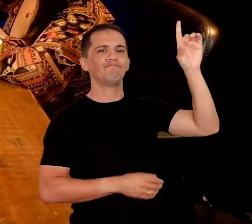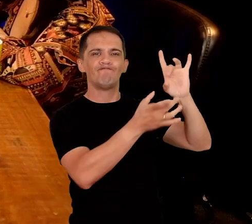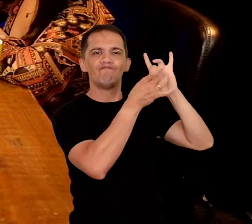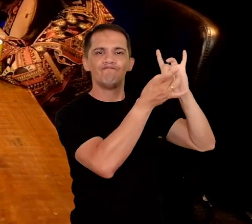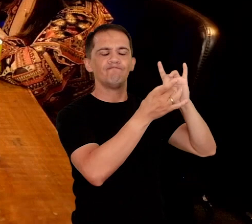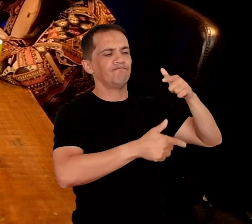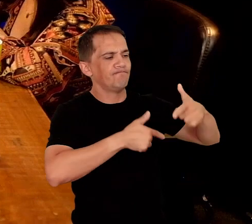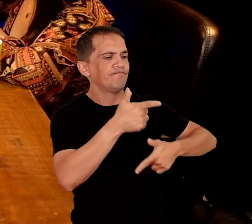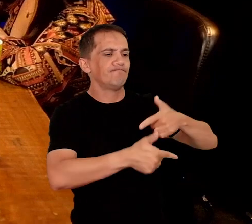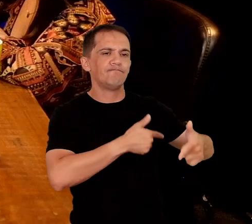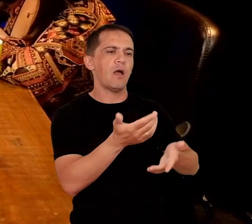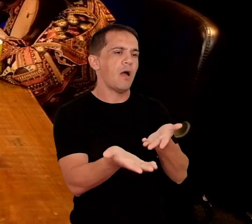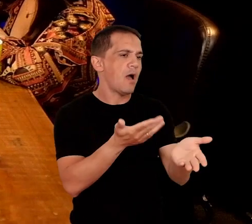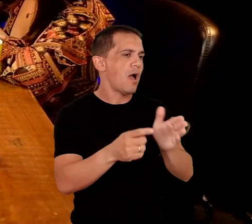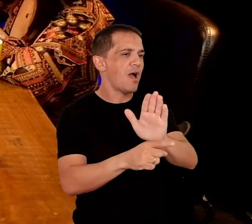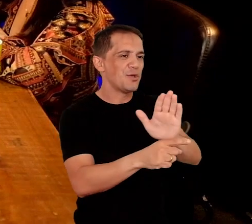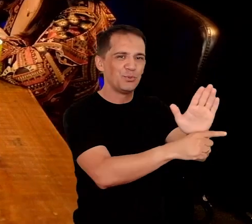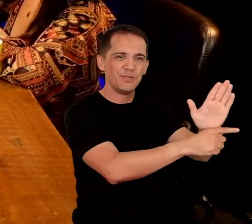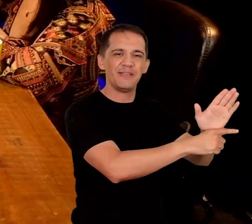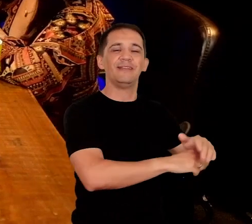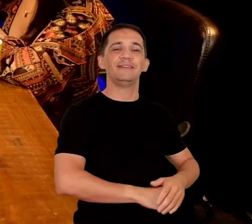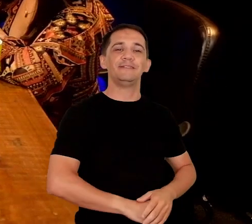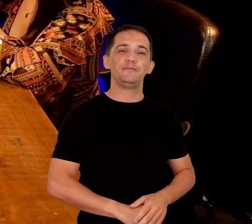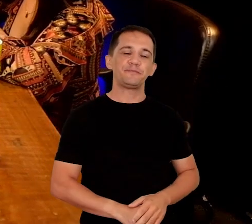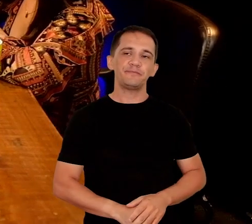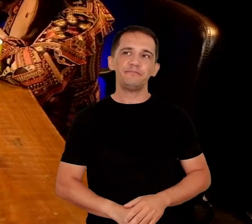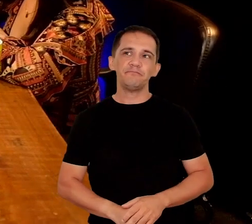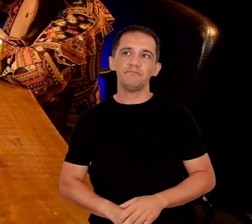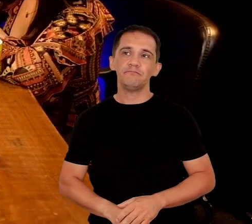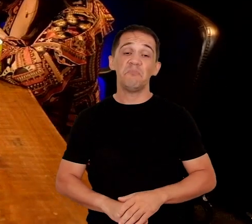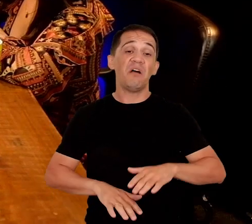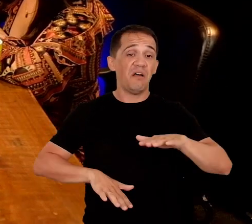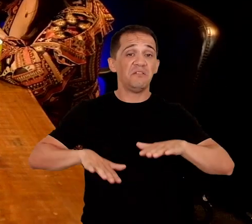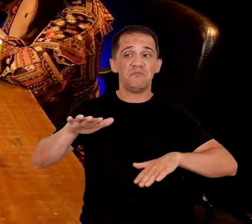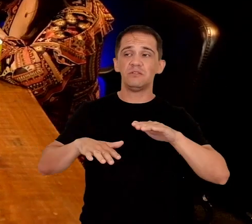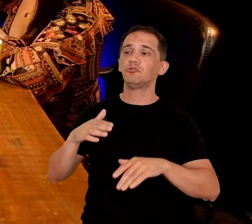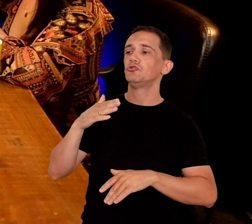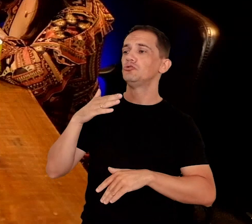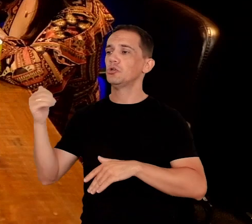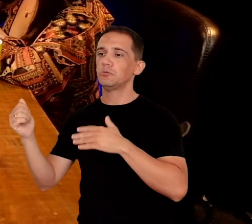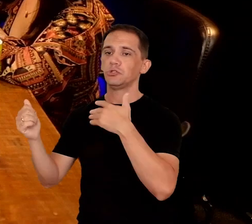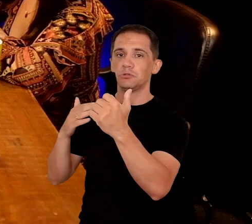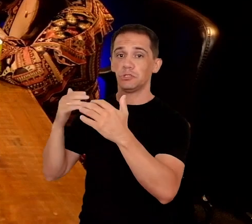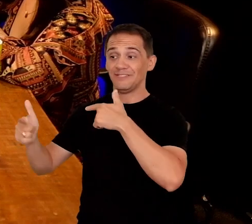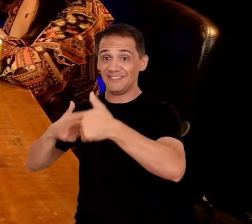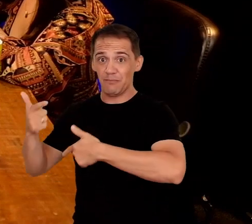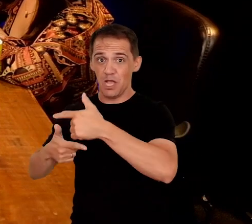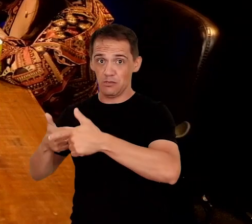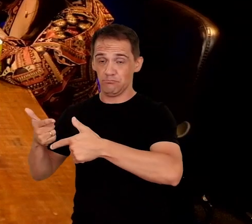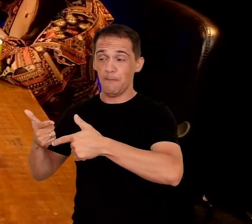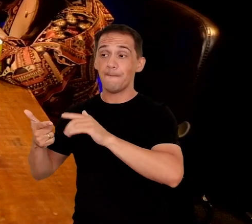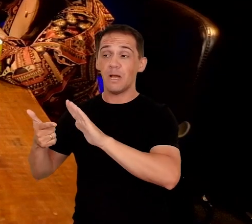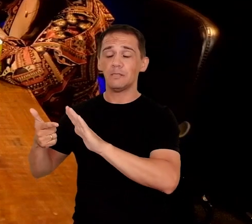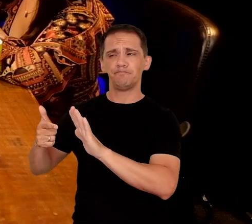nos impulsionou. Então, aqui está sempre em primeiro lugar. Né? Às vezes, a gente até, não assim, recusa trabalho, mas a gente